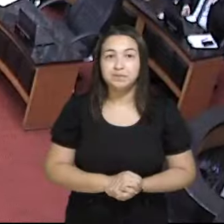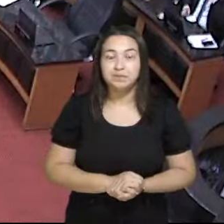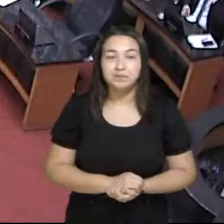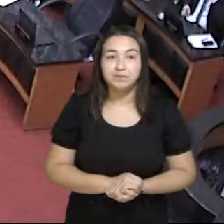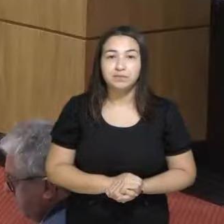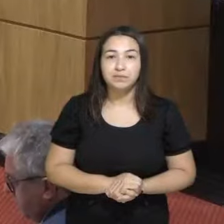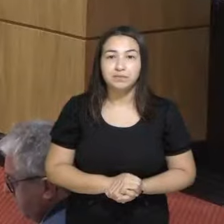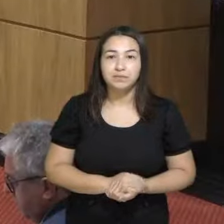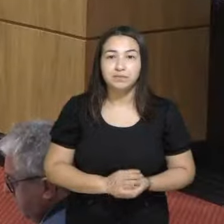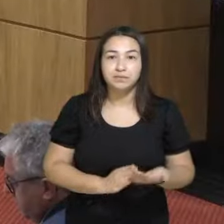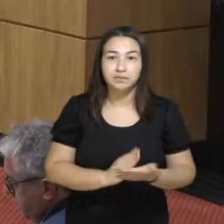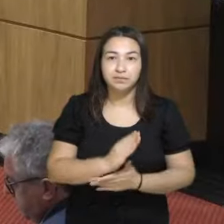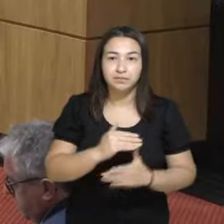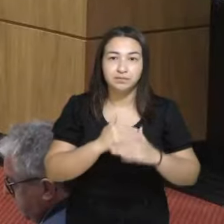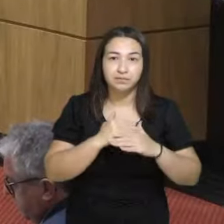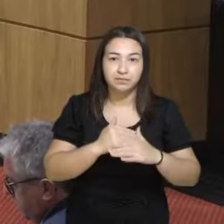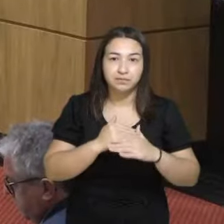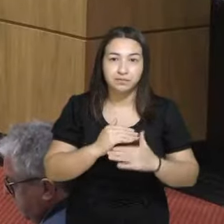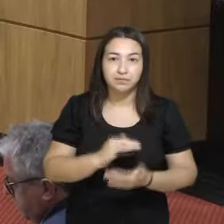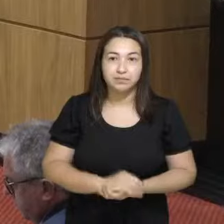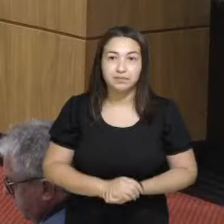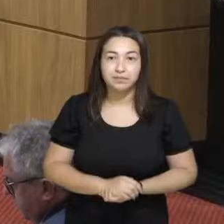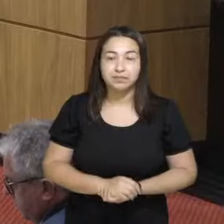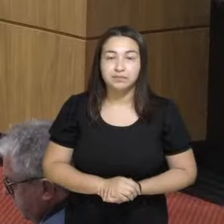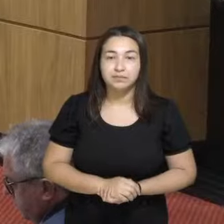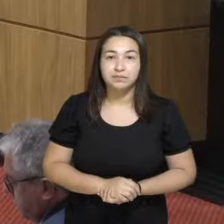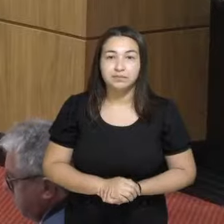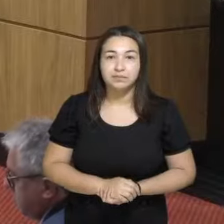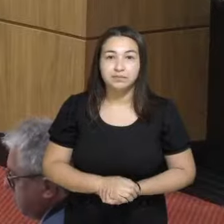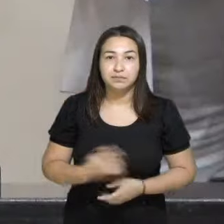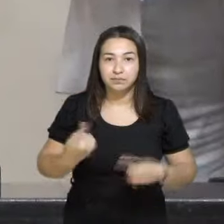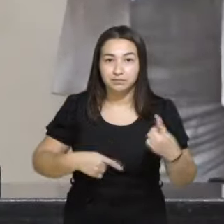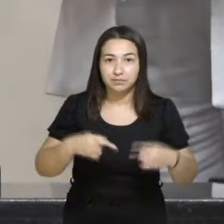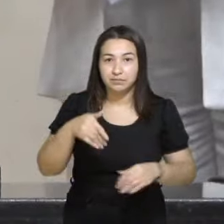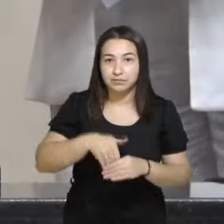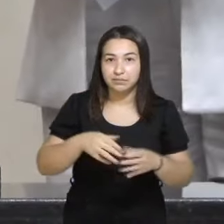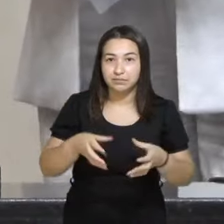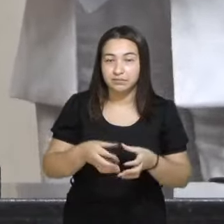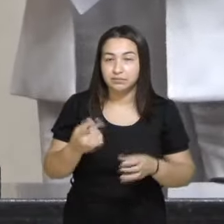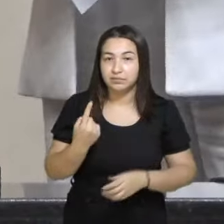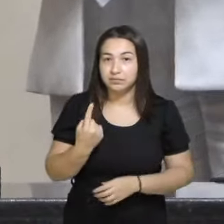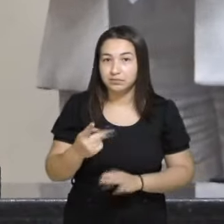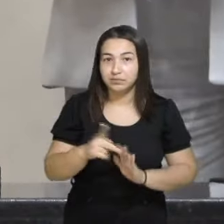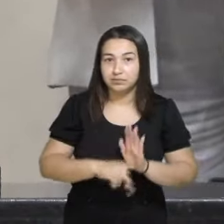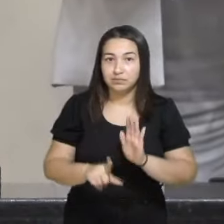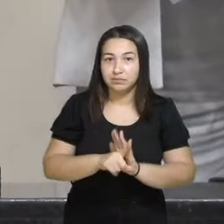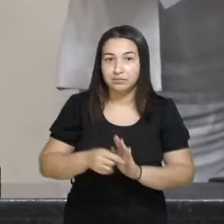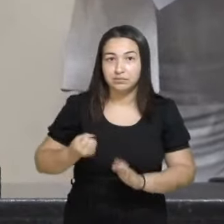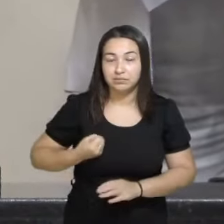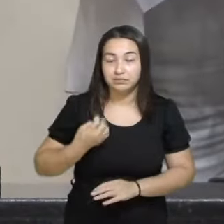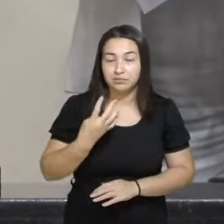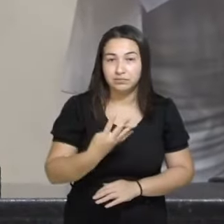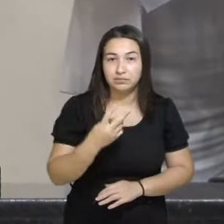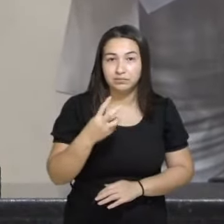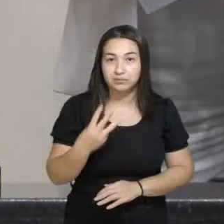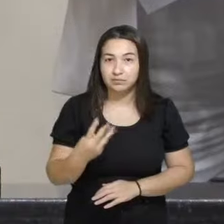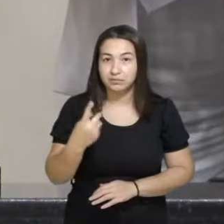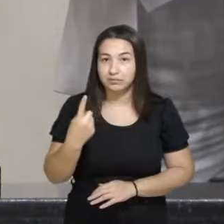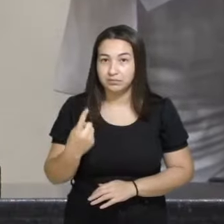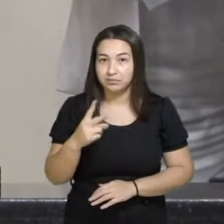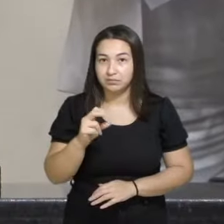encontram. Aprovado por unanimidade. Discussão e votação em turno único do projeto de lei 431/2021,